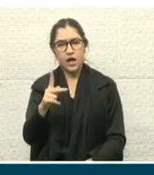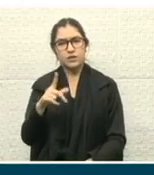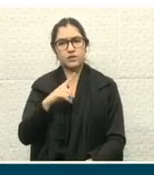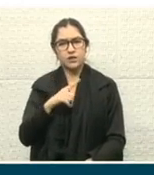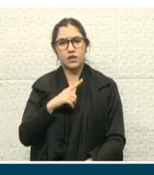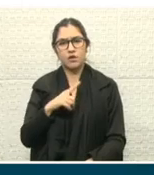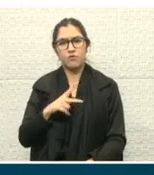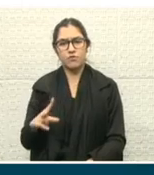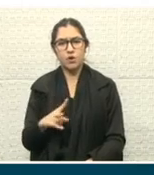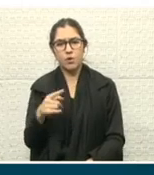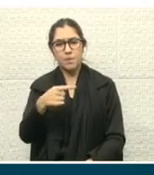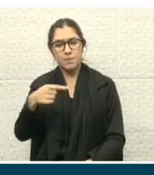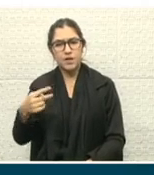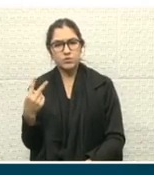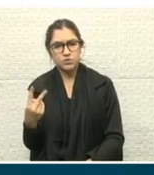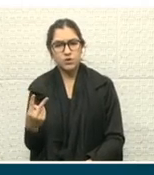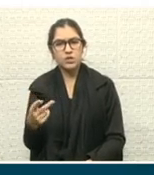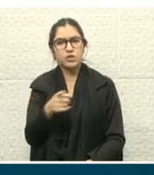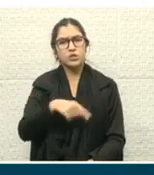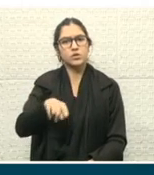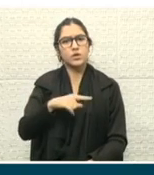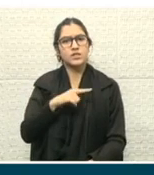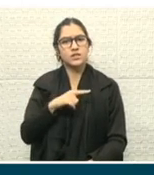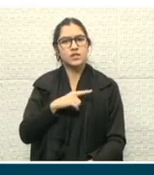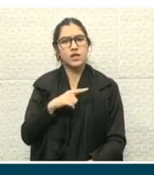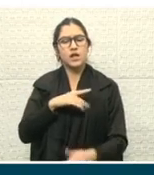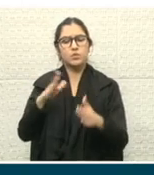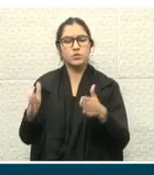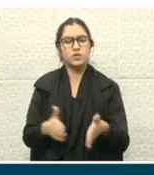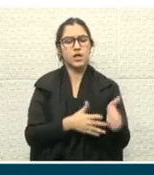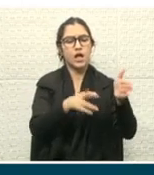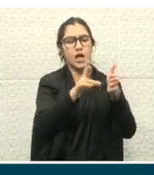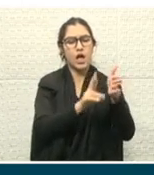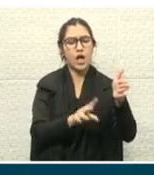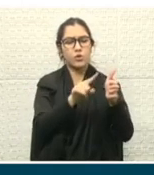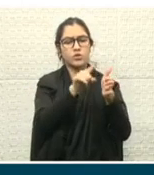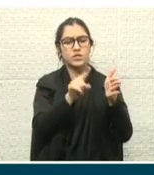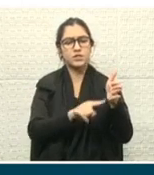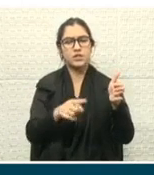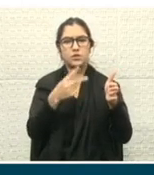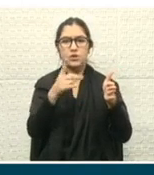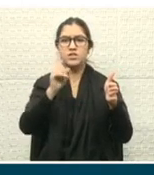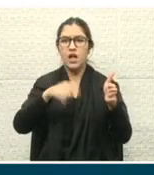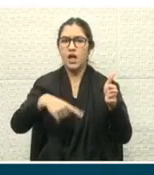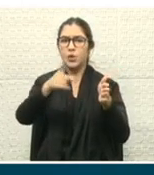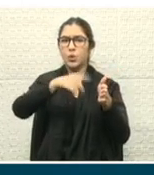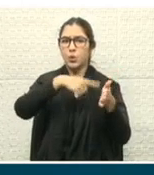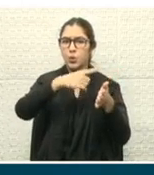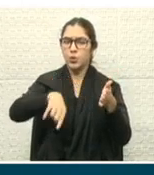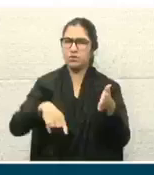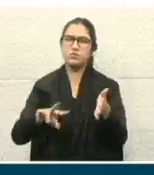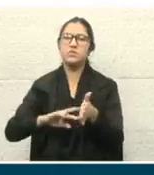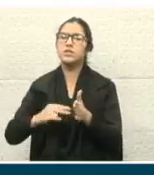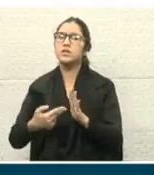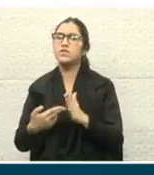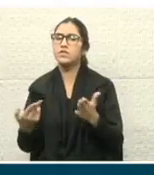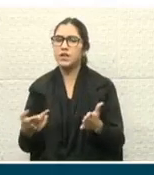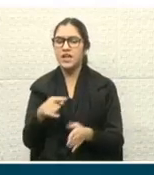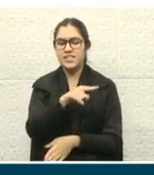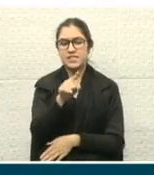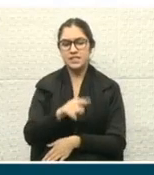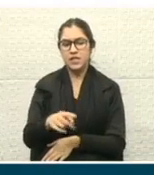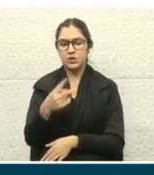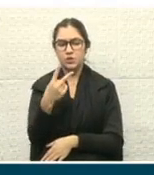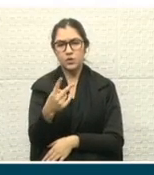assume o valor menos 2, nós vamos ter que a parte real de Z2 será nula, ou seja,